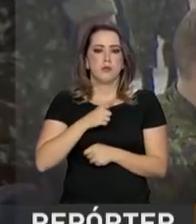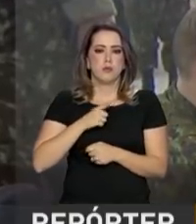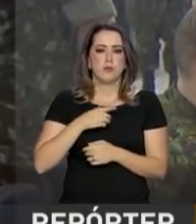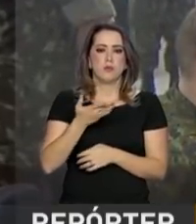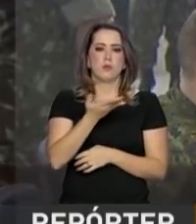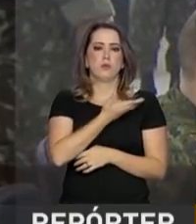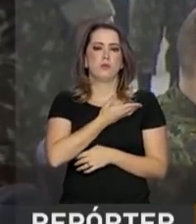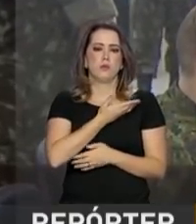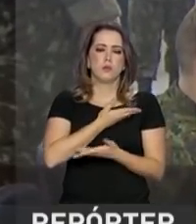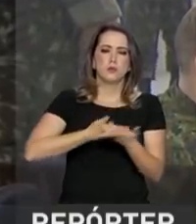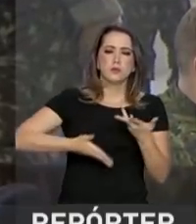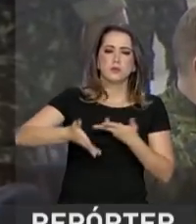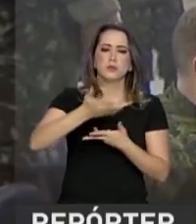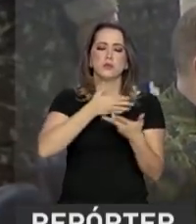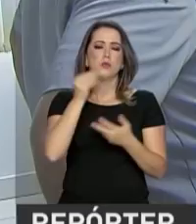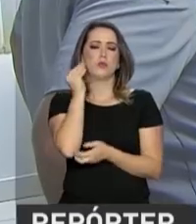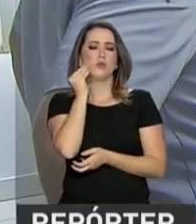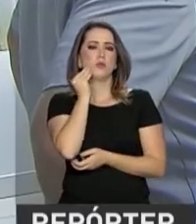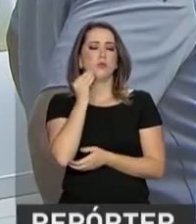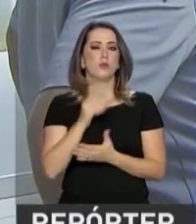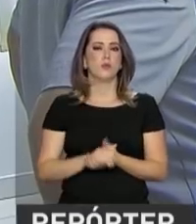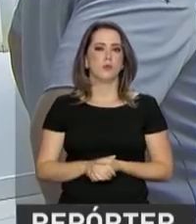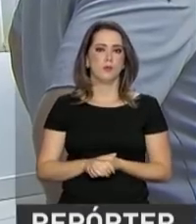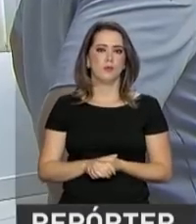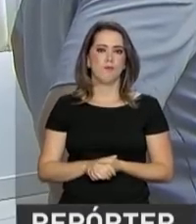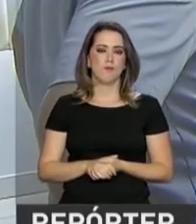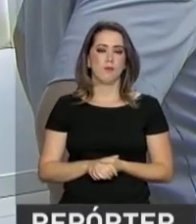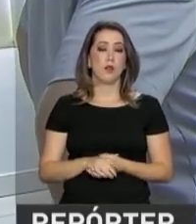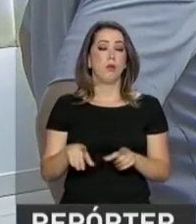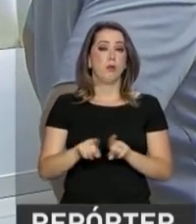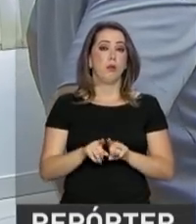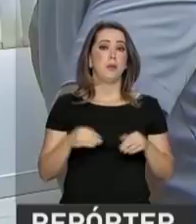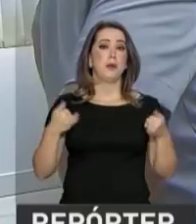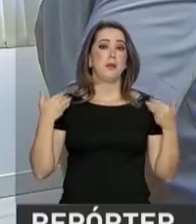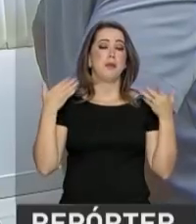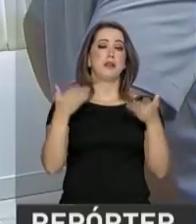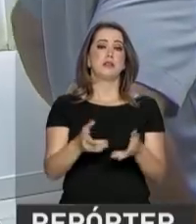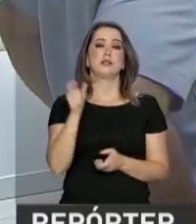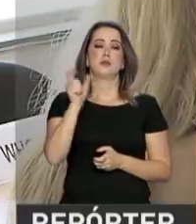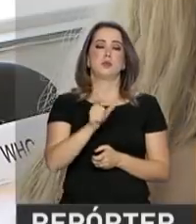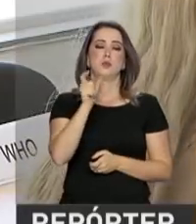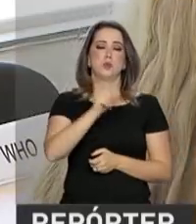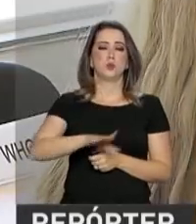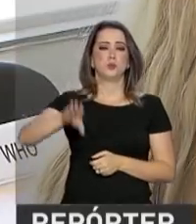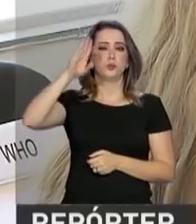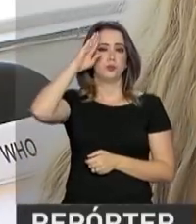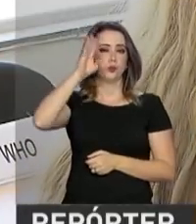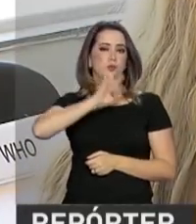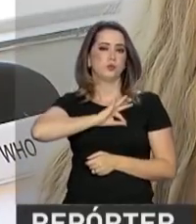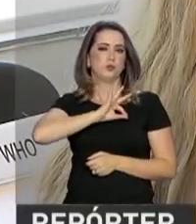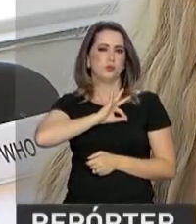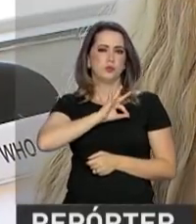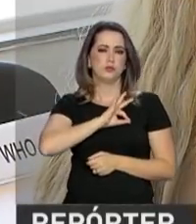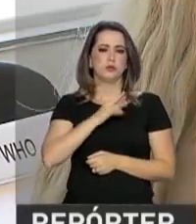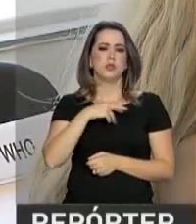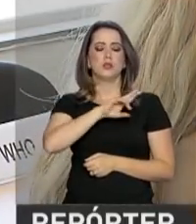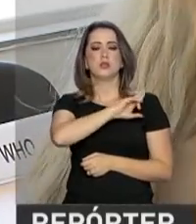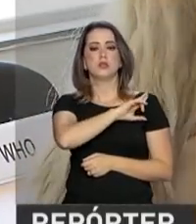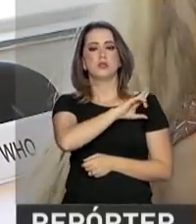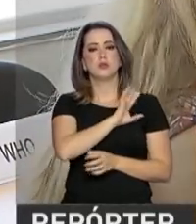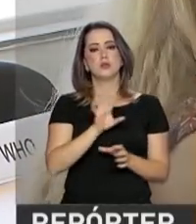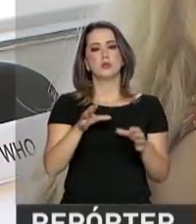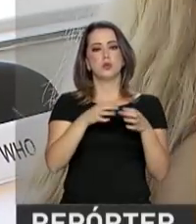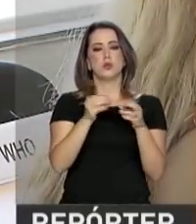e intercâmbio de experiências. Também participam do exercício policiais militares e representantes de agências das